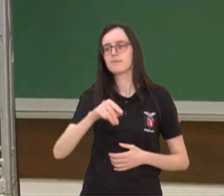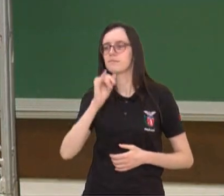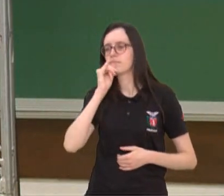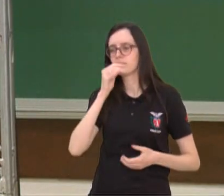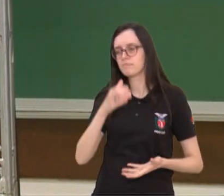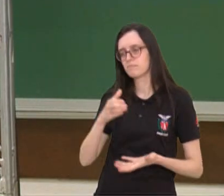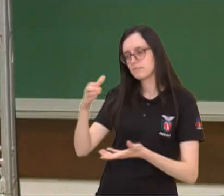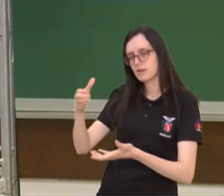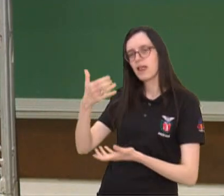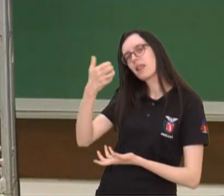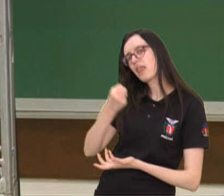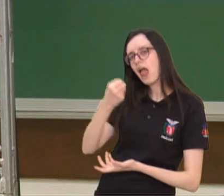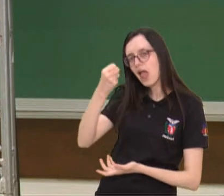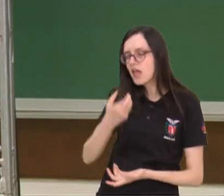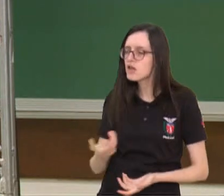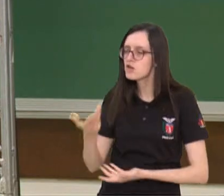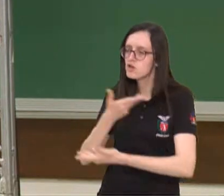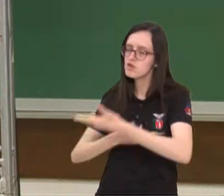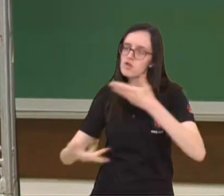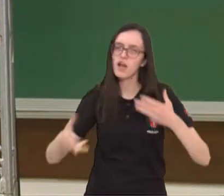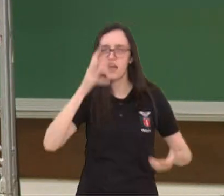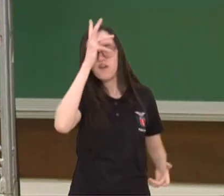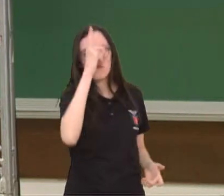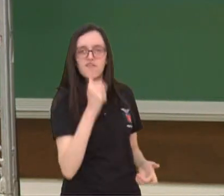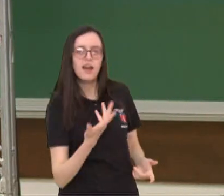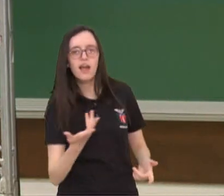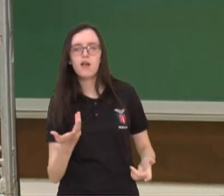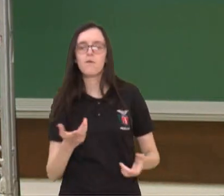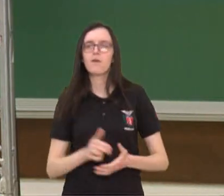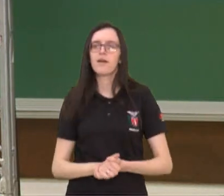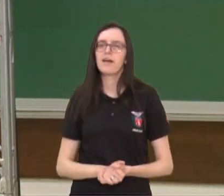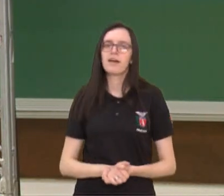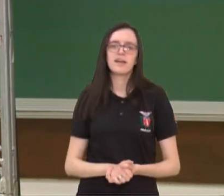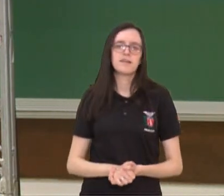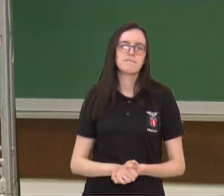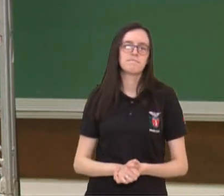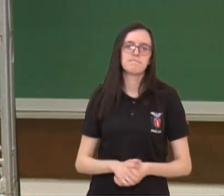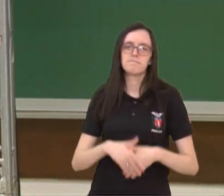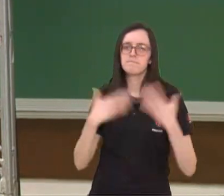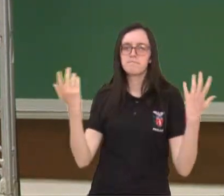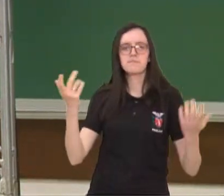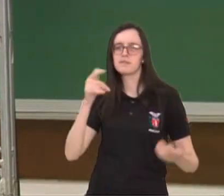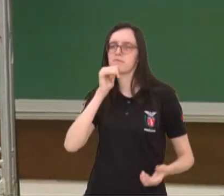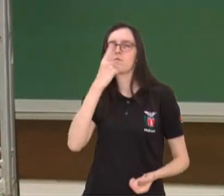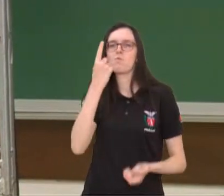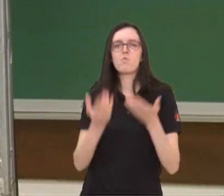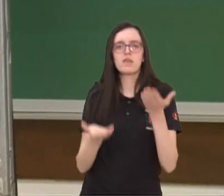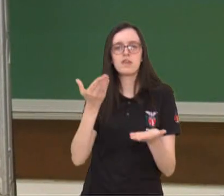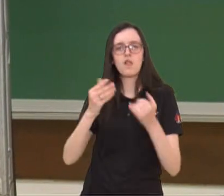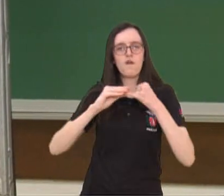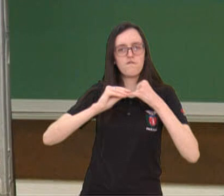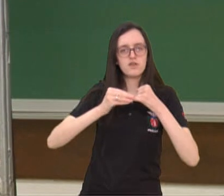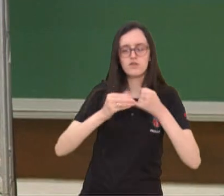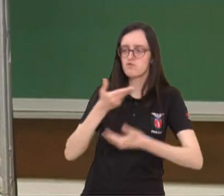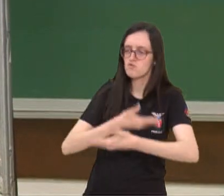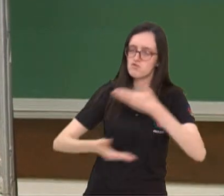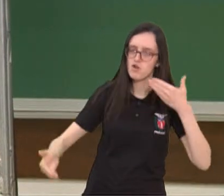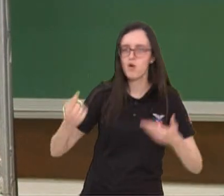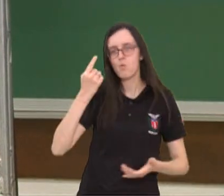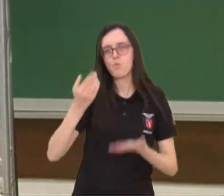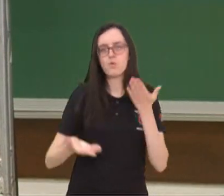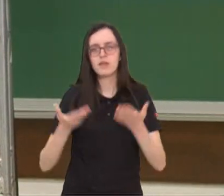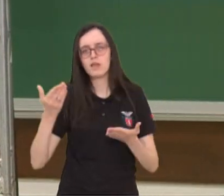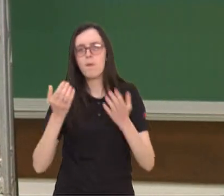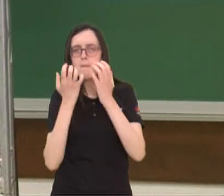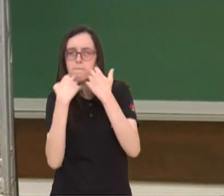leite por um frango, né? Era um quilo de feijão por 1 quilo de milho,